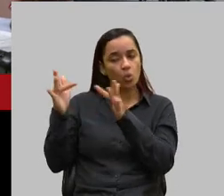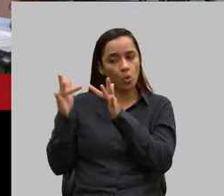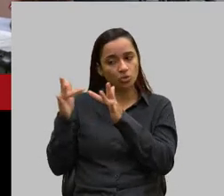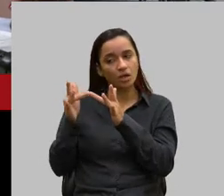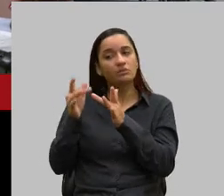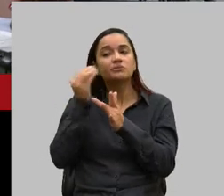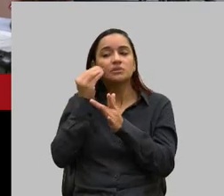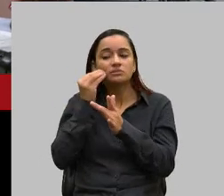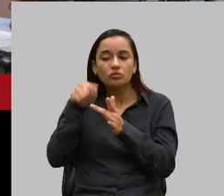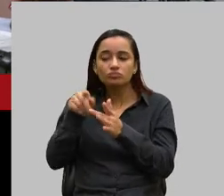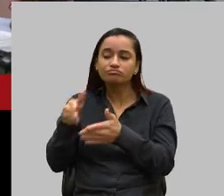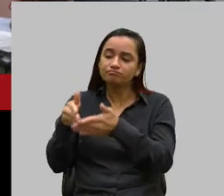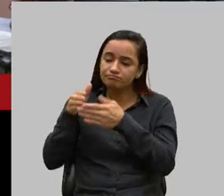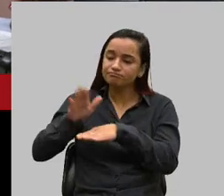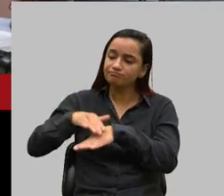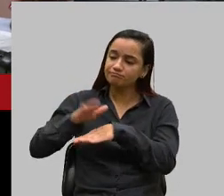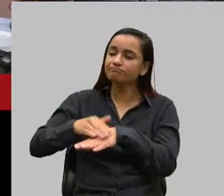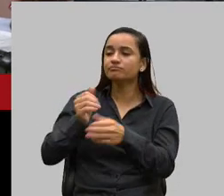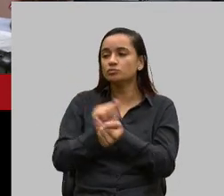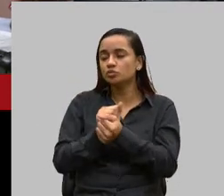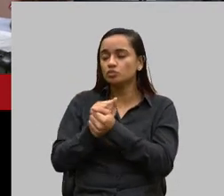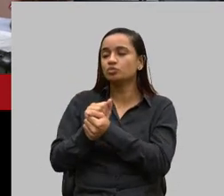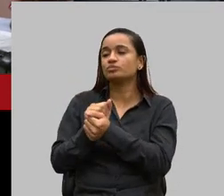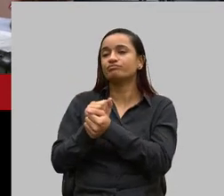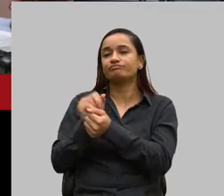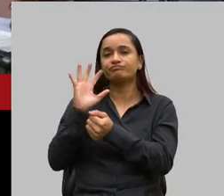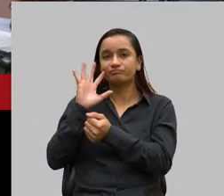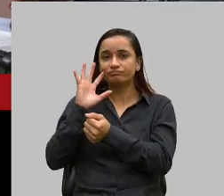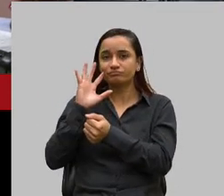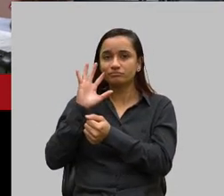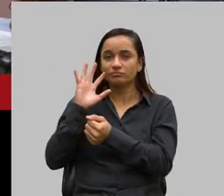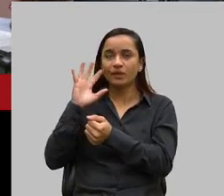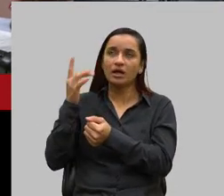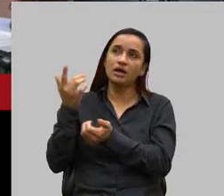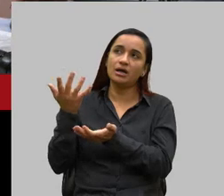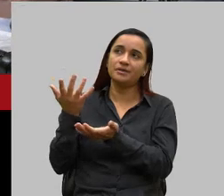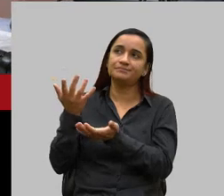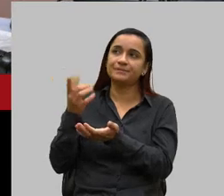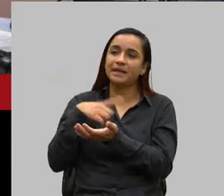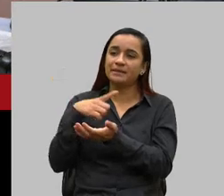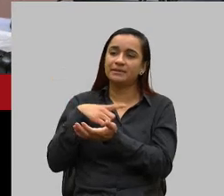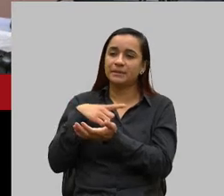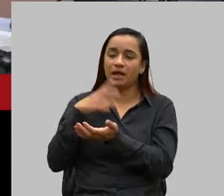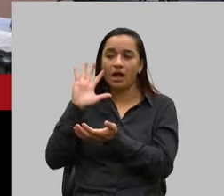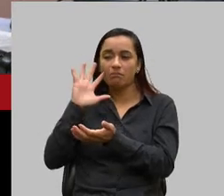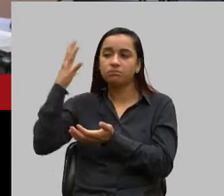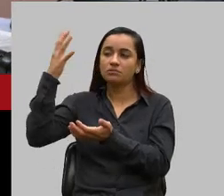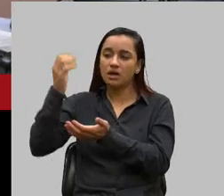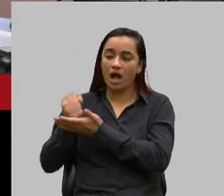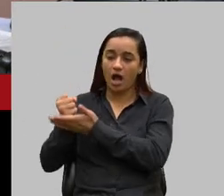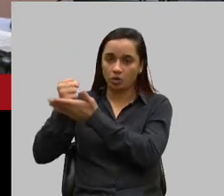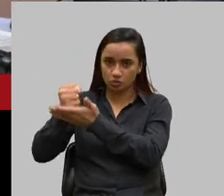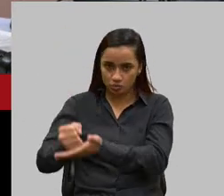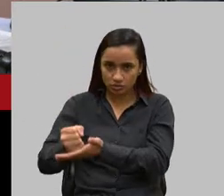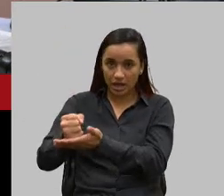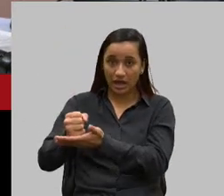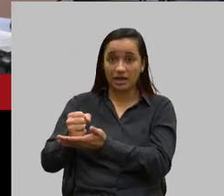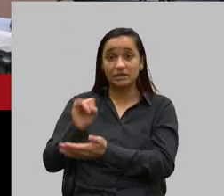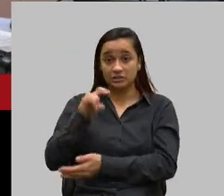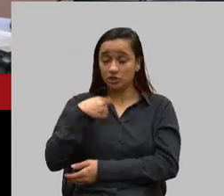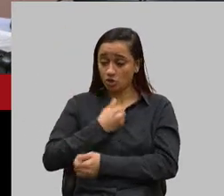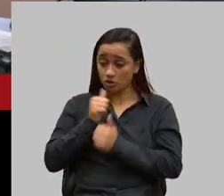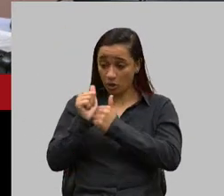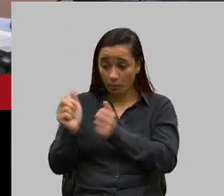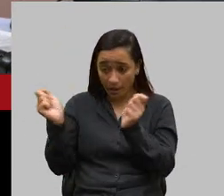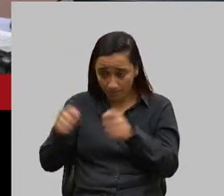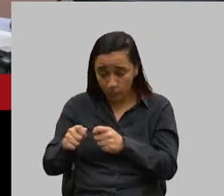senhor tenha ali eh eh a sede podendo ajudar e acompanhar a gente tá às ordens do